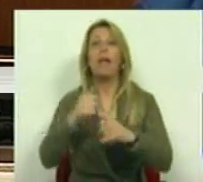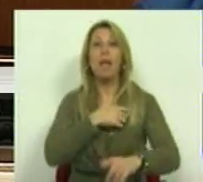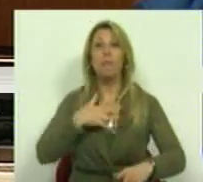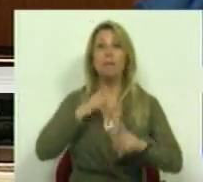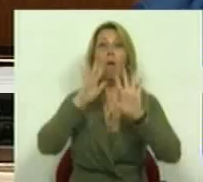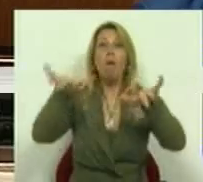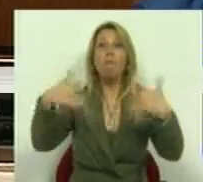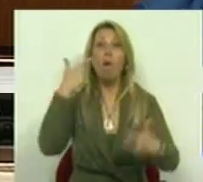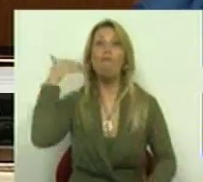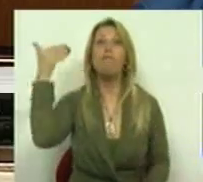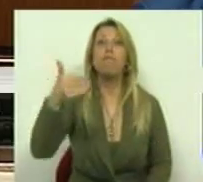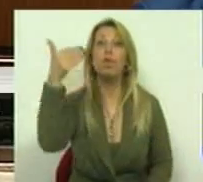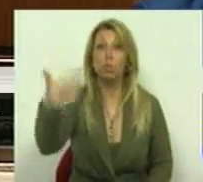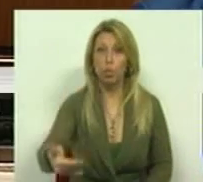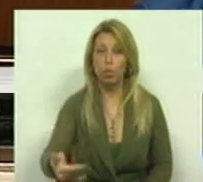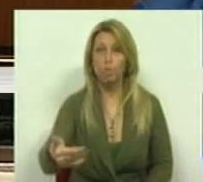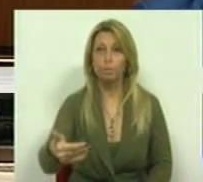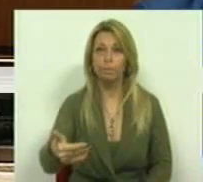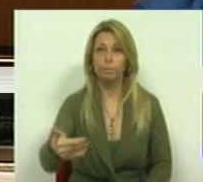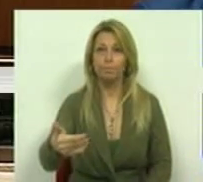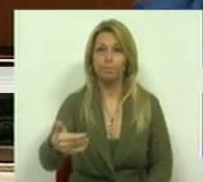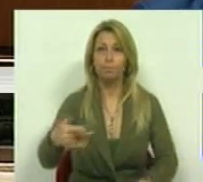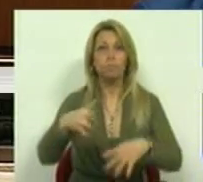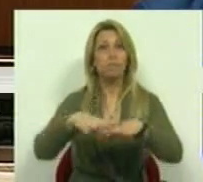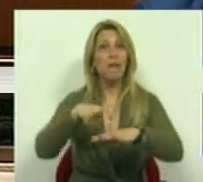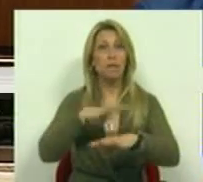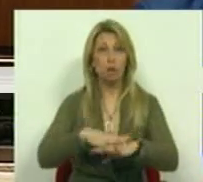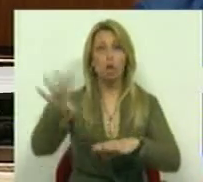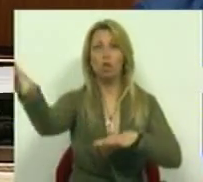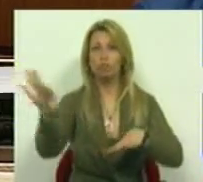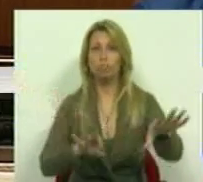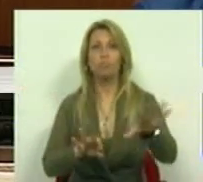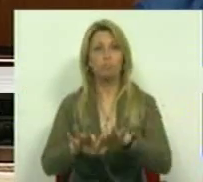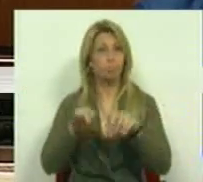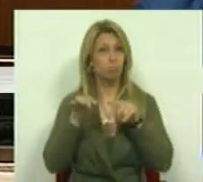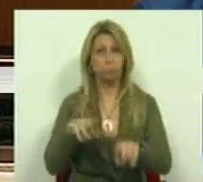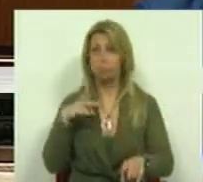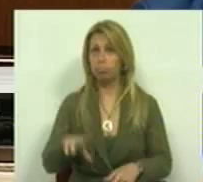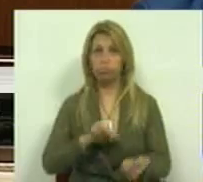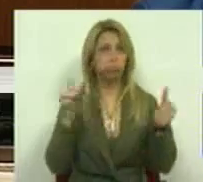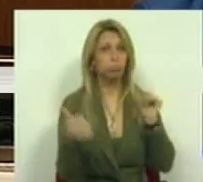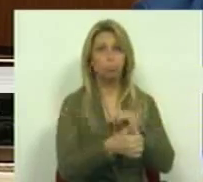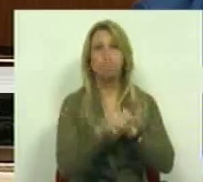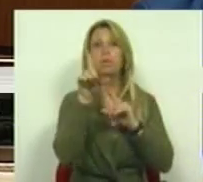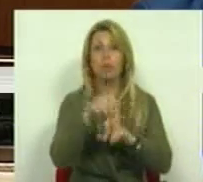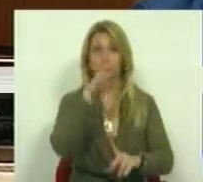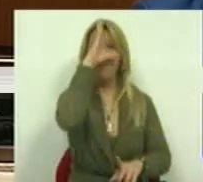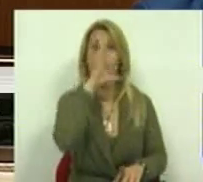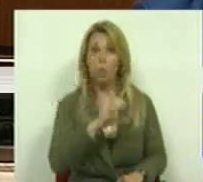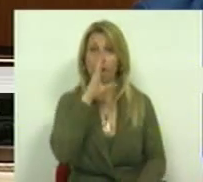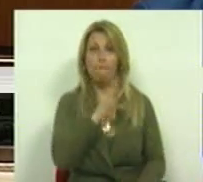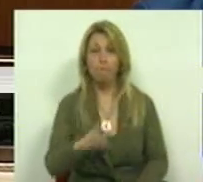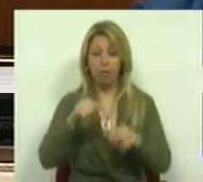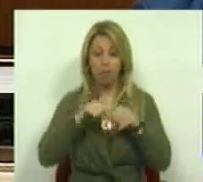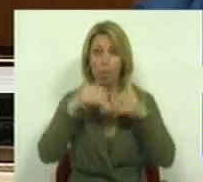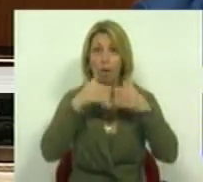futuro. Os futuros administradores mudou em Portugal e mudou também para este Governo aplicar de hoje